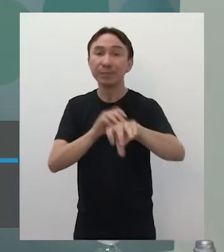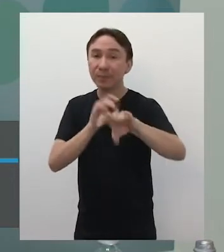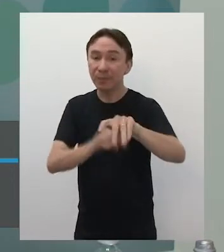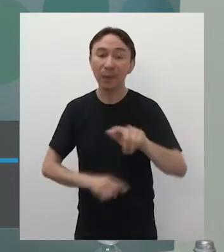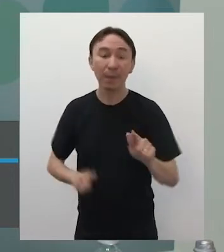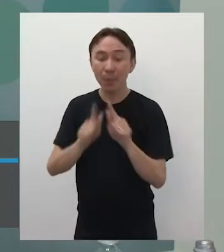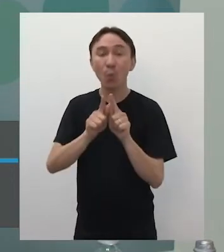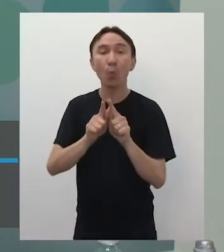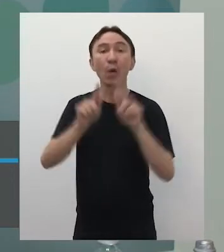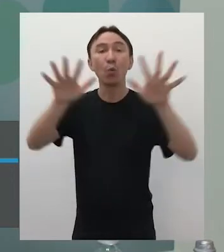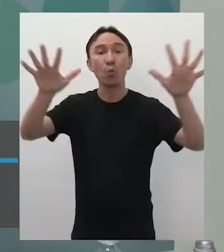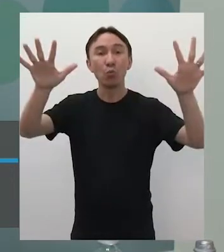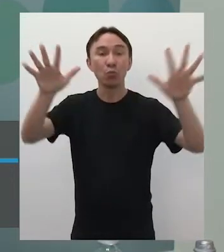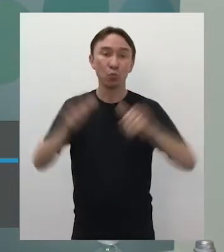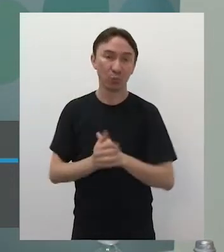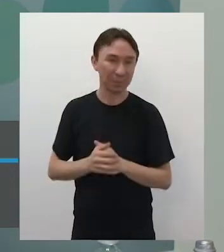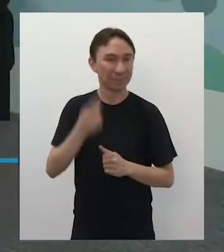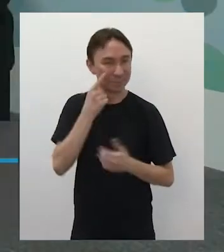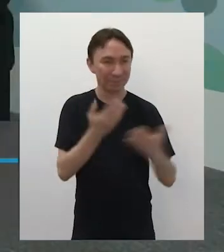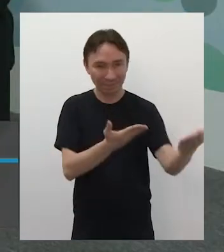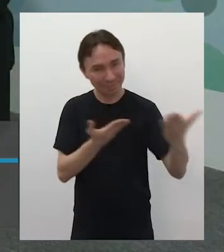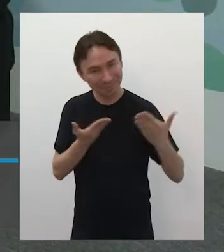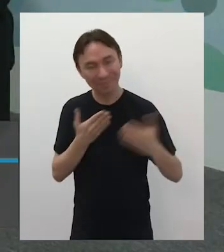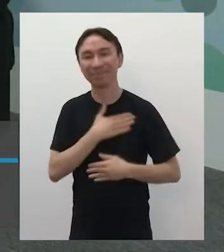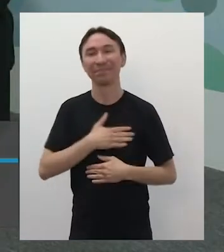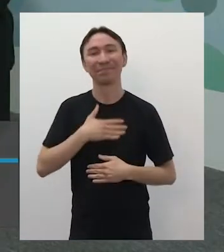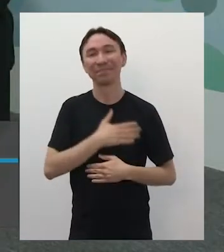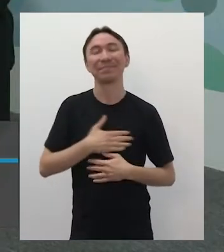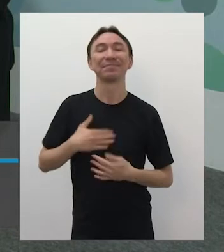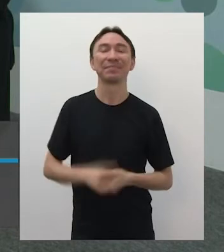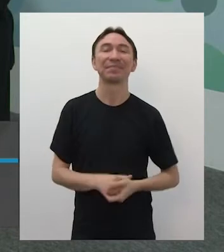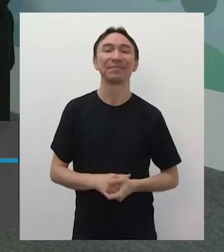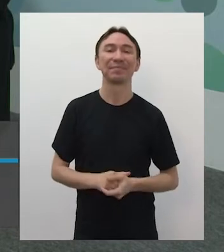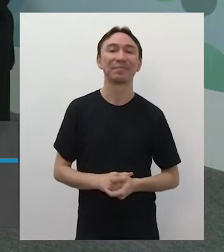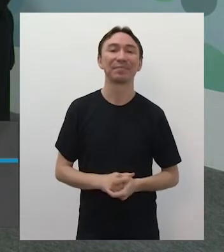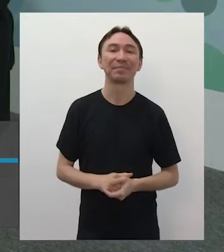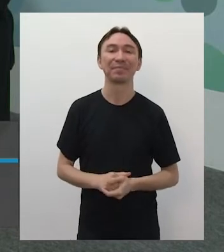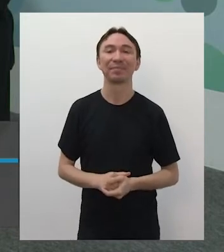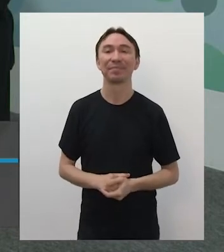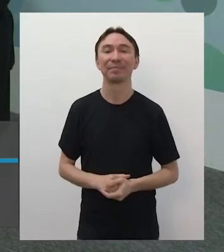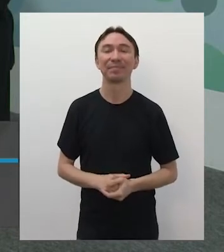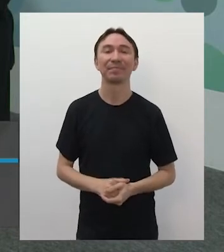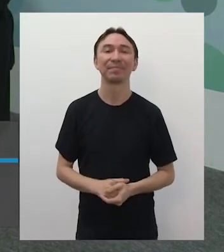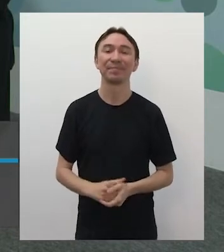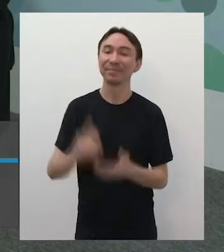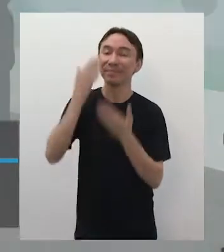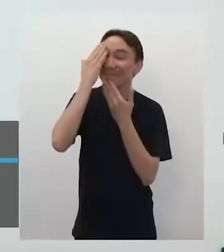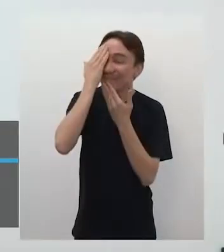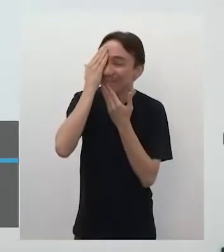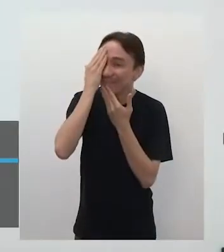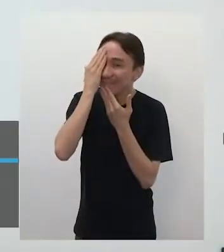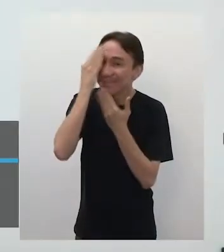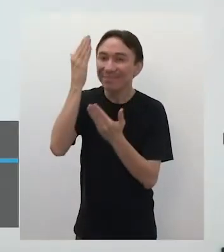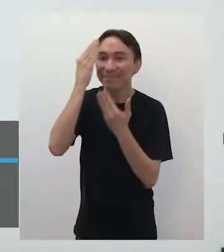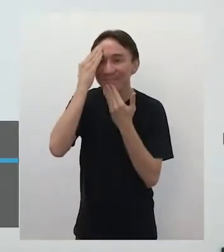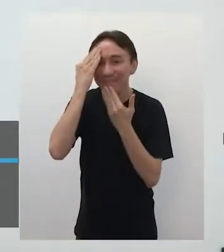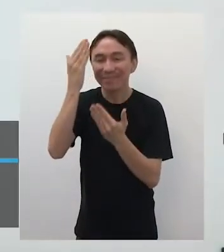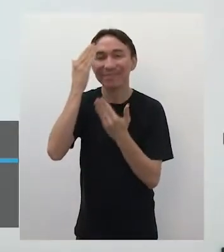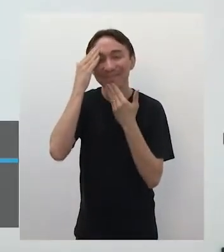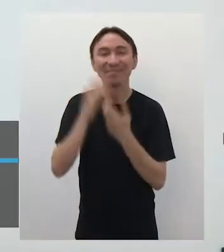vai convidar para entrar nessa roda de conversa mais uma educadora trazendo a sua importante experiência